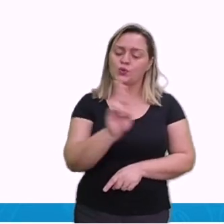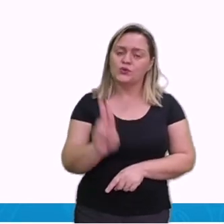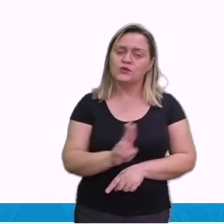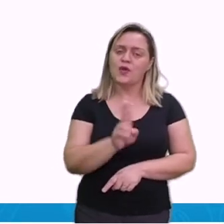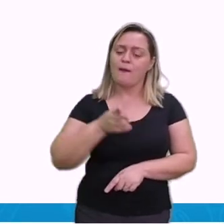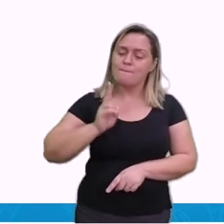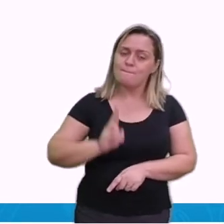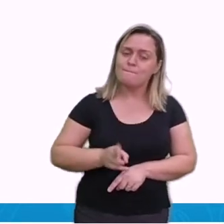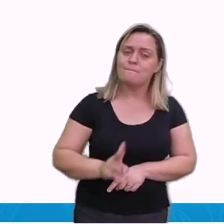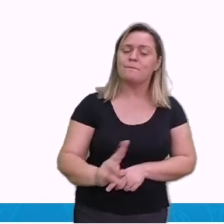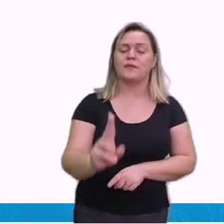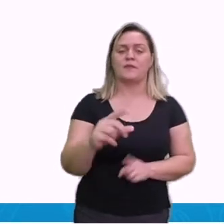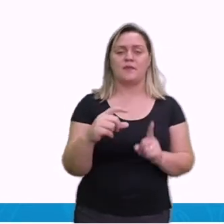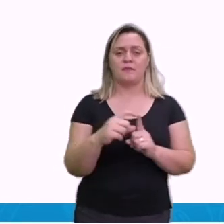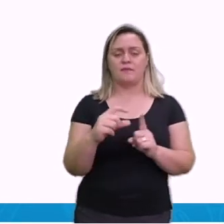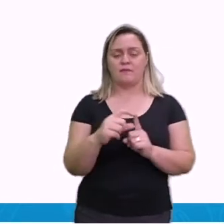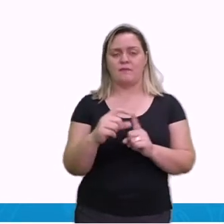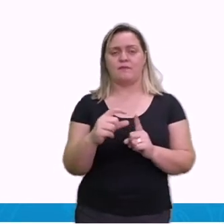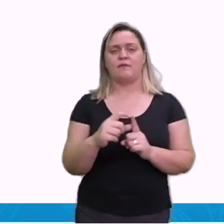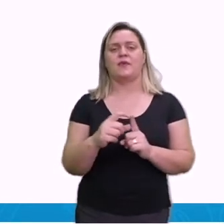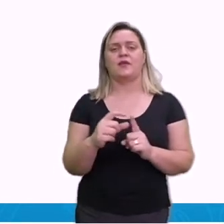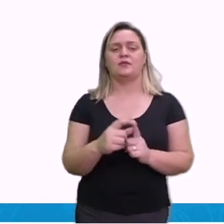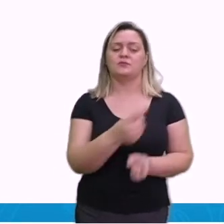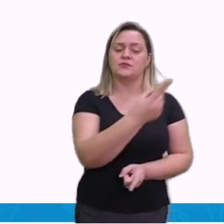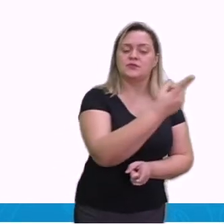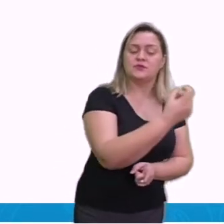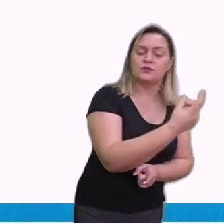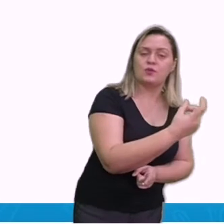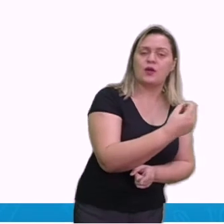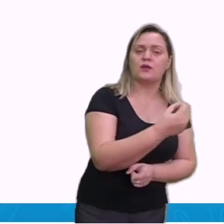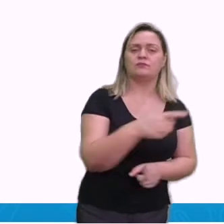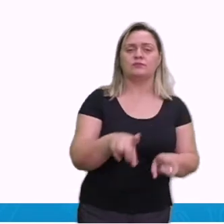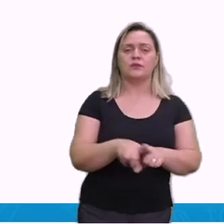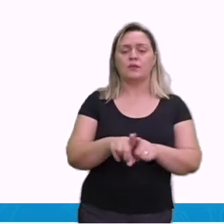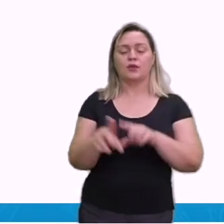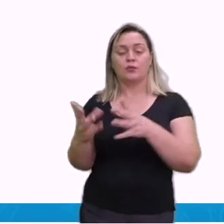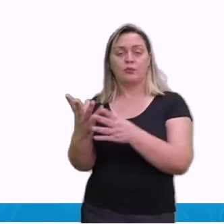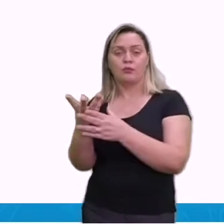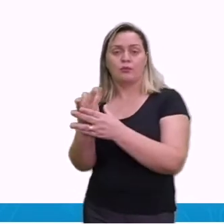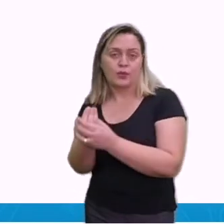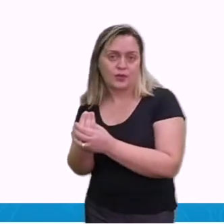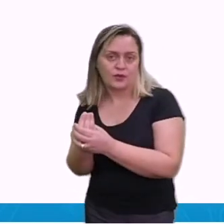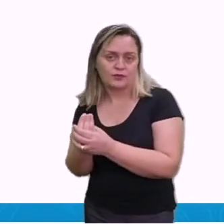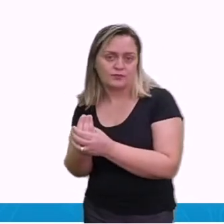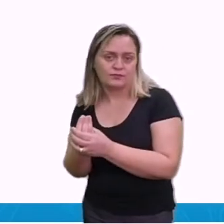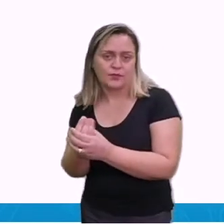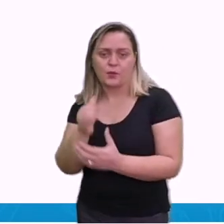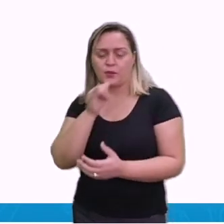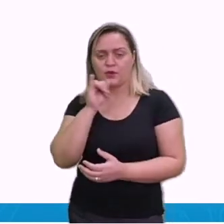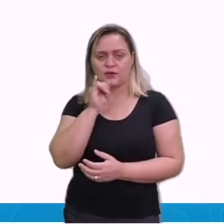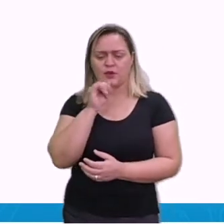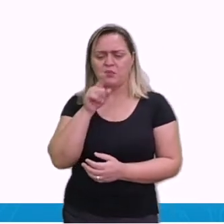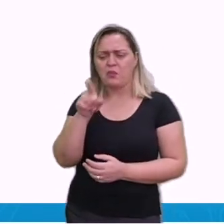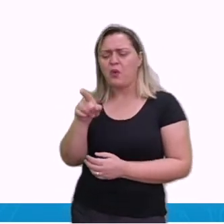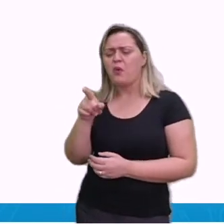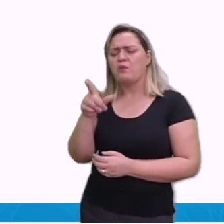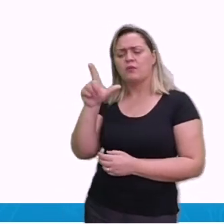Então, se eu vou me referir a um lápis, então eu vou falar o lápis. Se eu vou me referir a